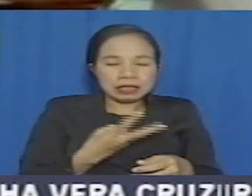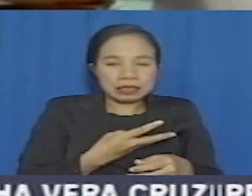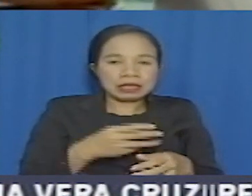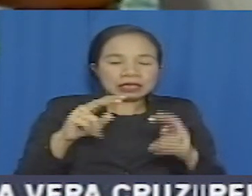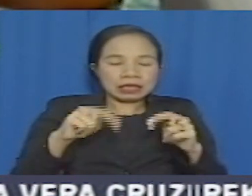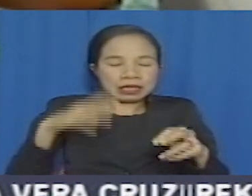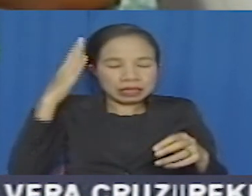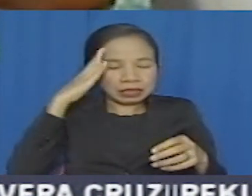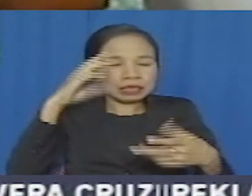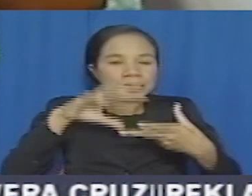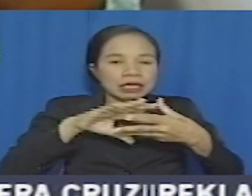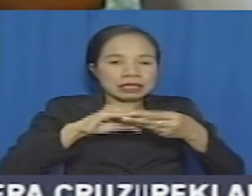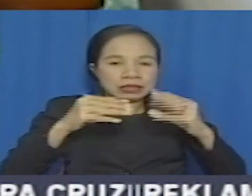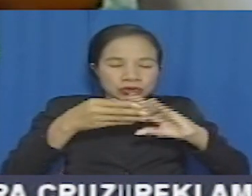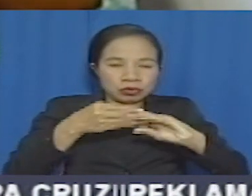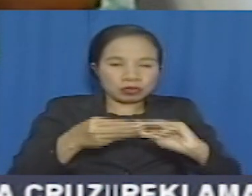epidemiologia e